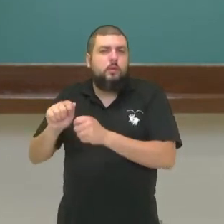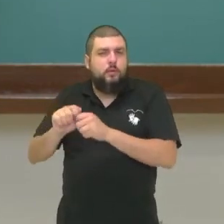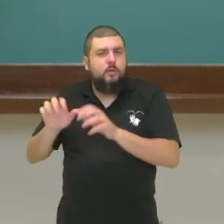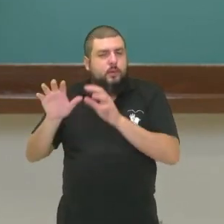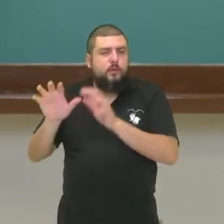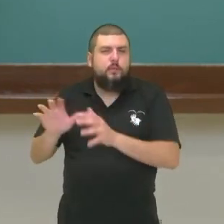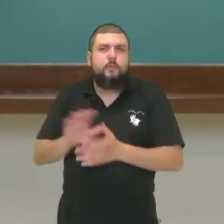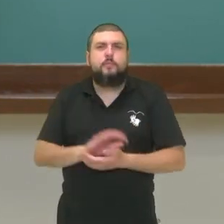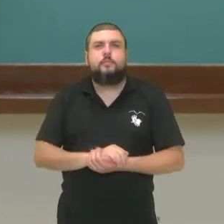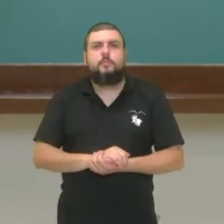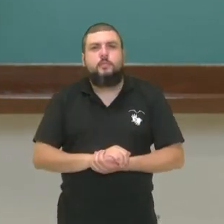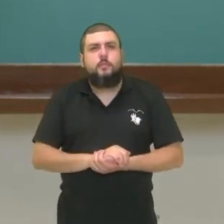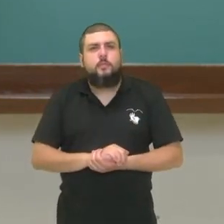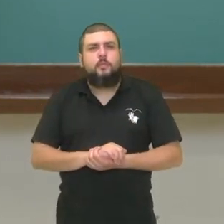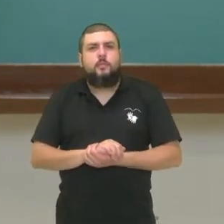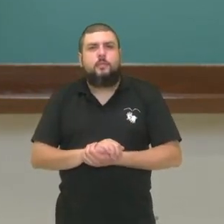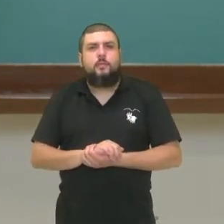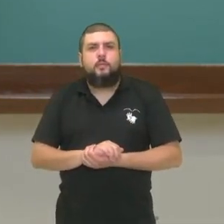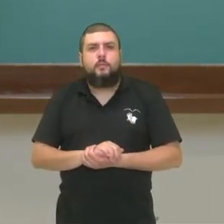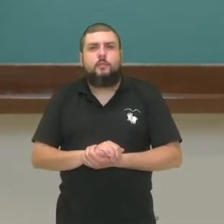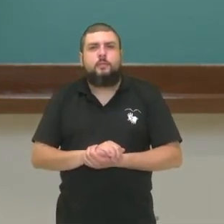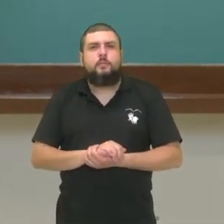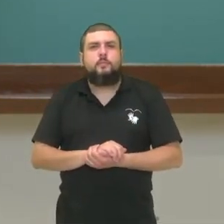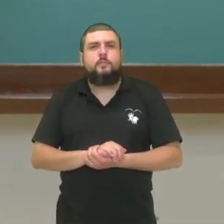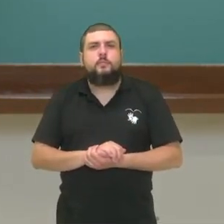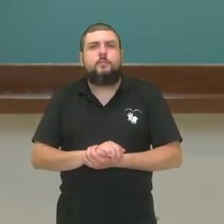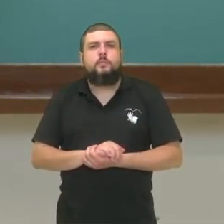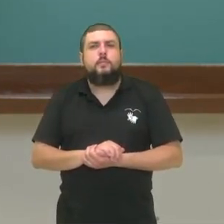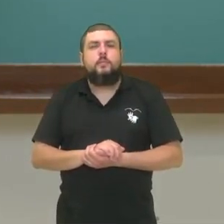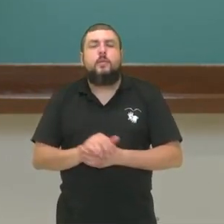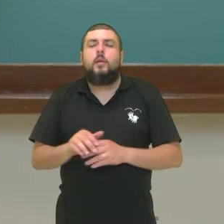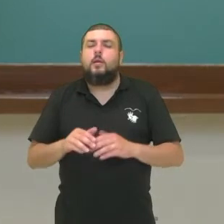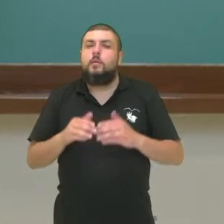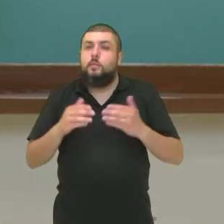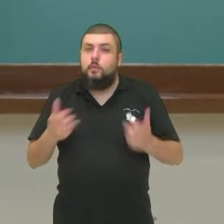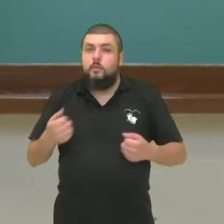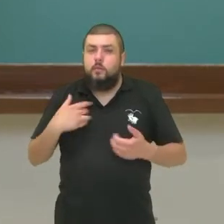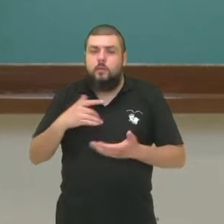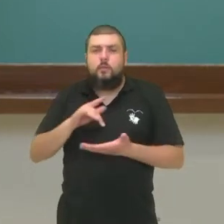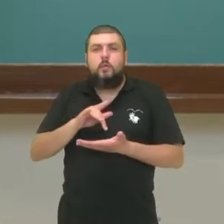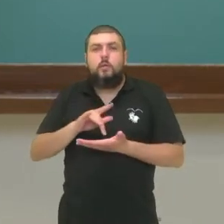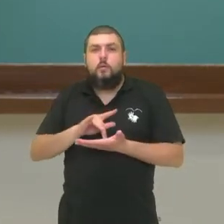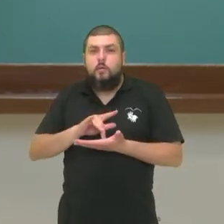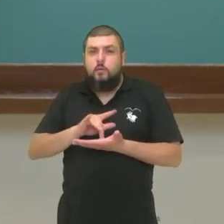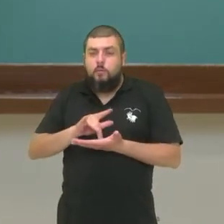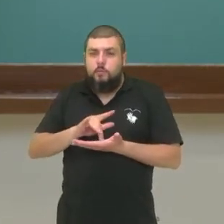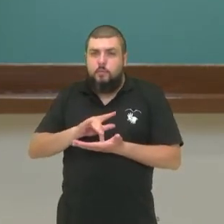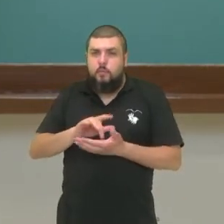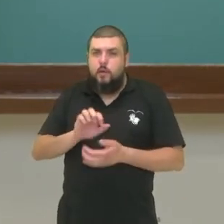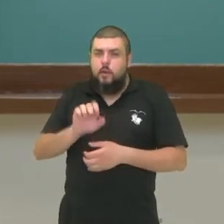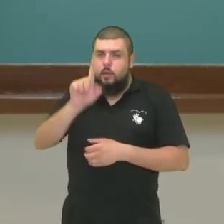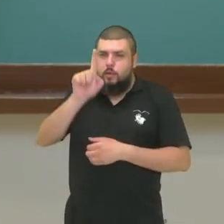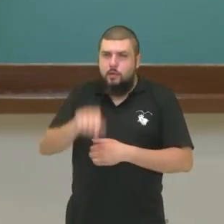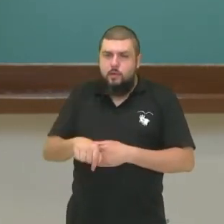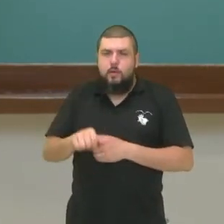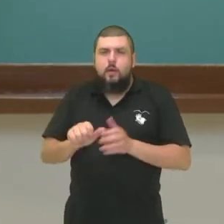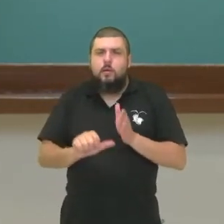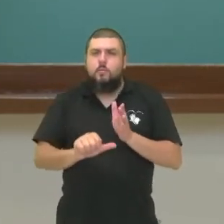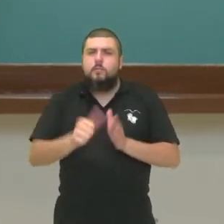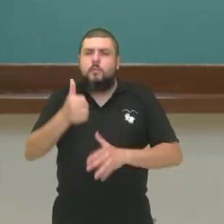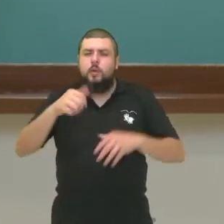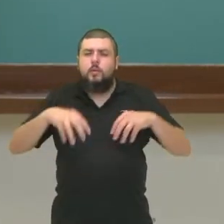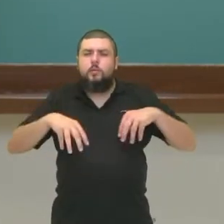aos bailarinos, né, aos seus atletas, tá bom? Então, o balé a primeira dança que a gente vai ter nessa característica